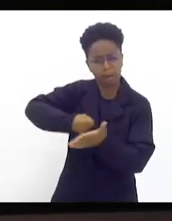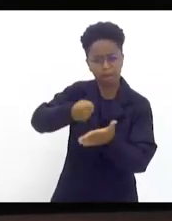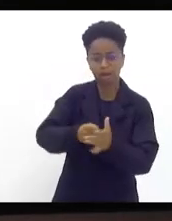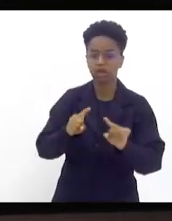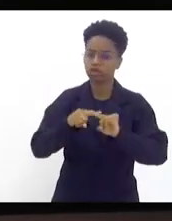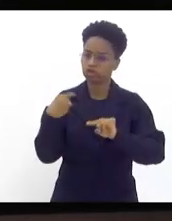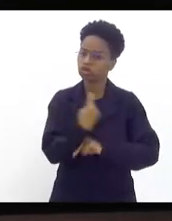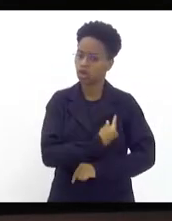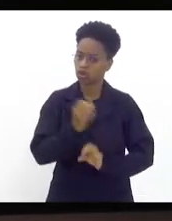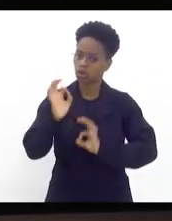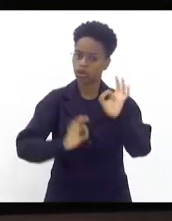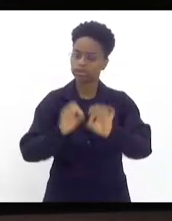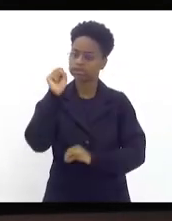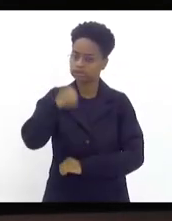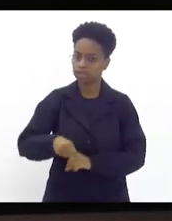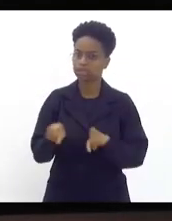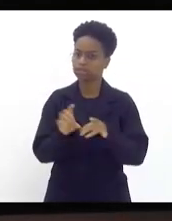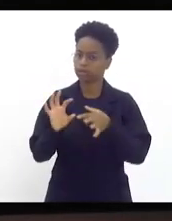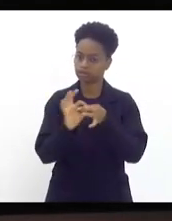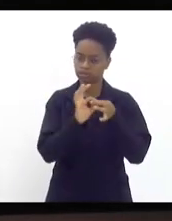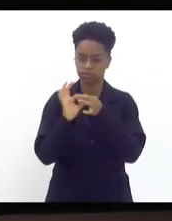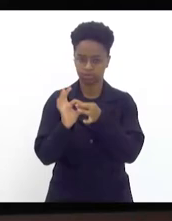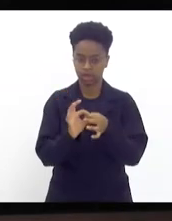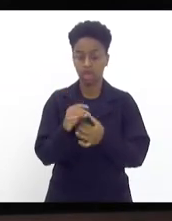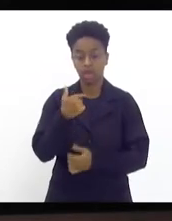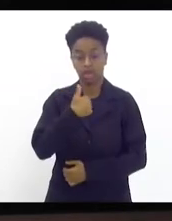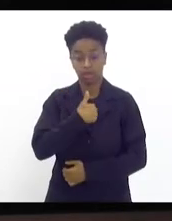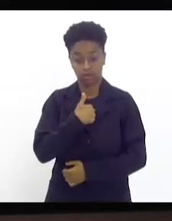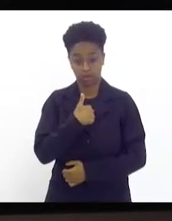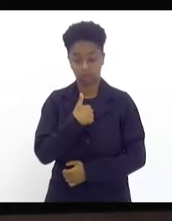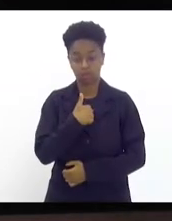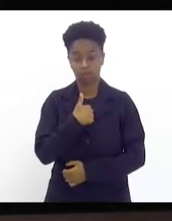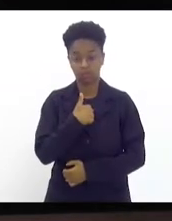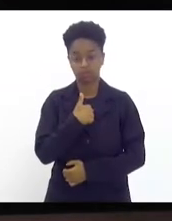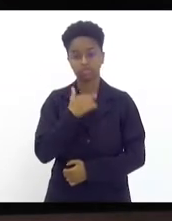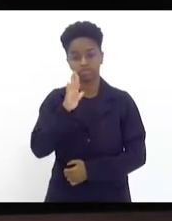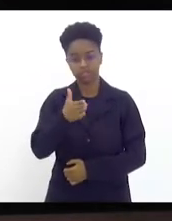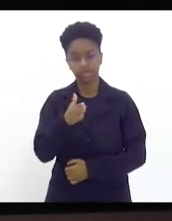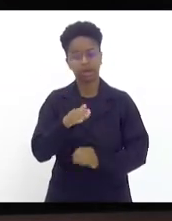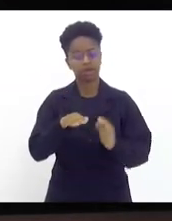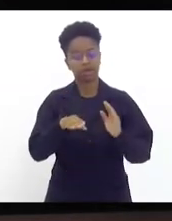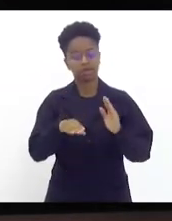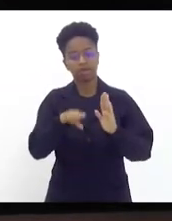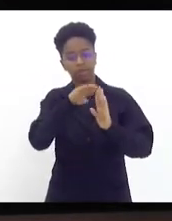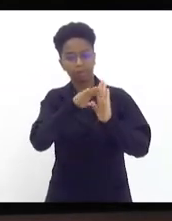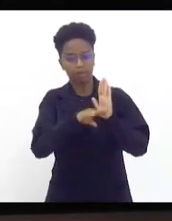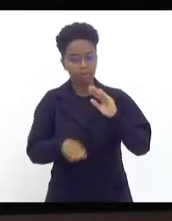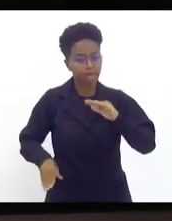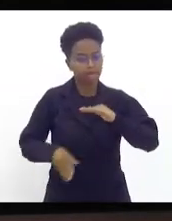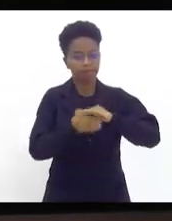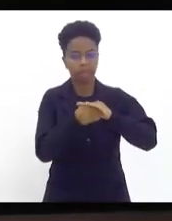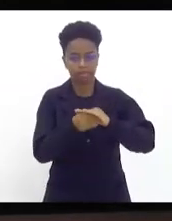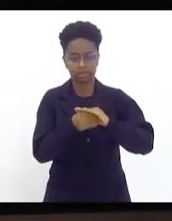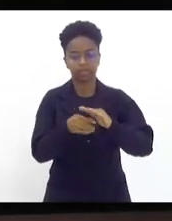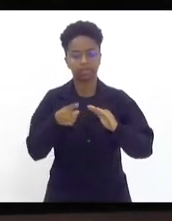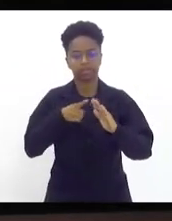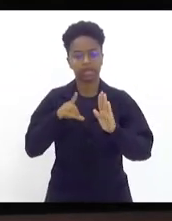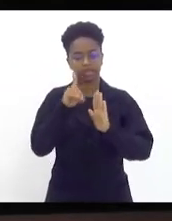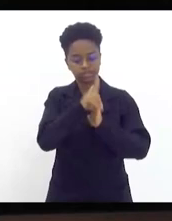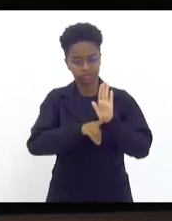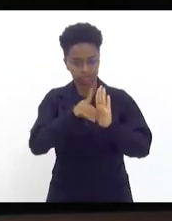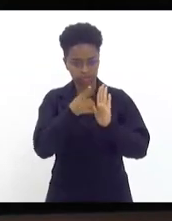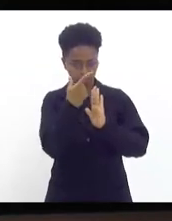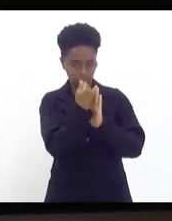muito organizado e muito unido eu protocolei uma emenda no projeto de lei de diretrizes orçamentárias